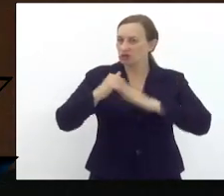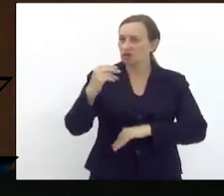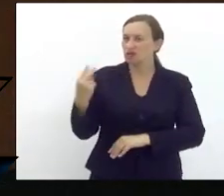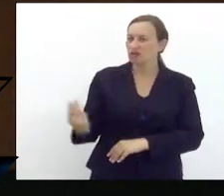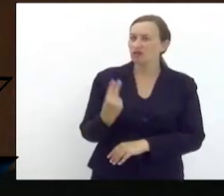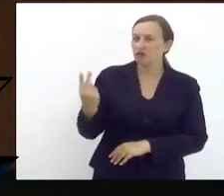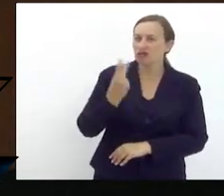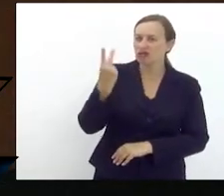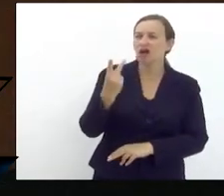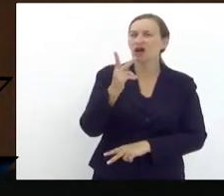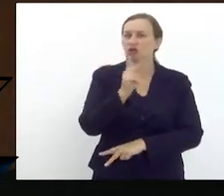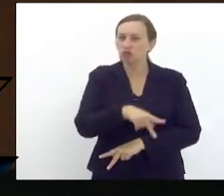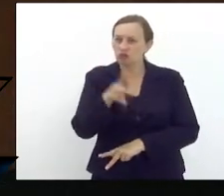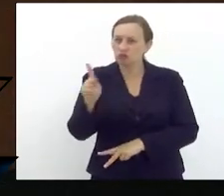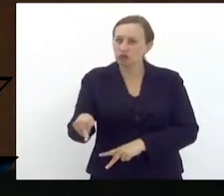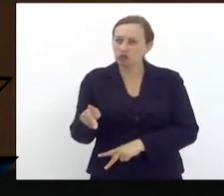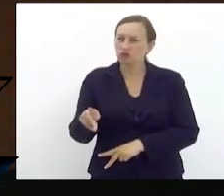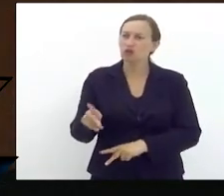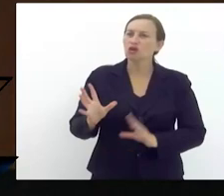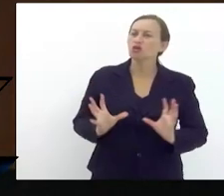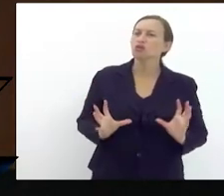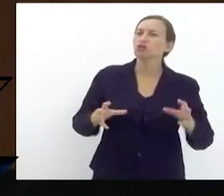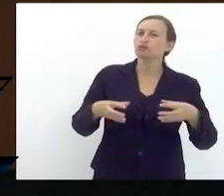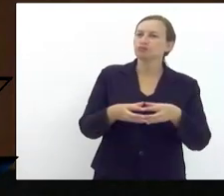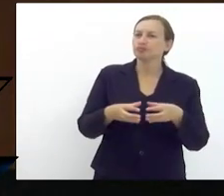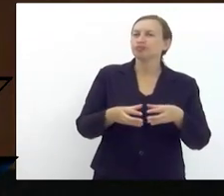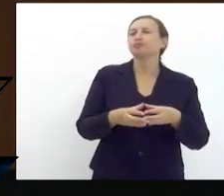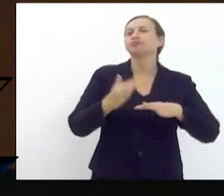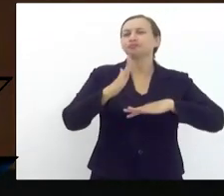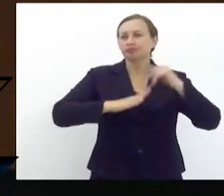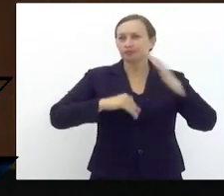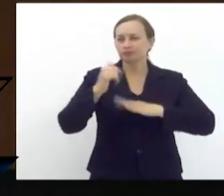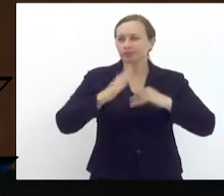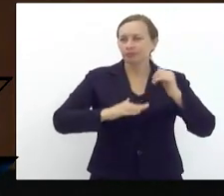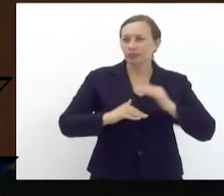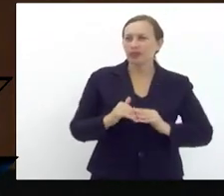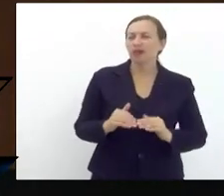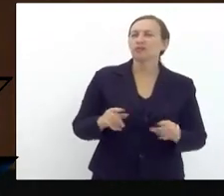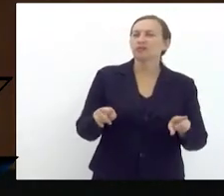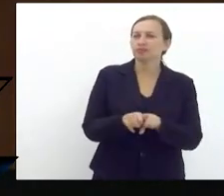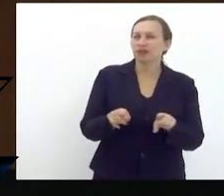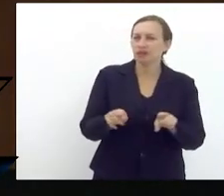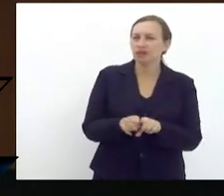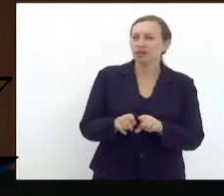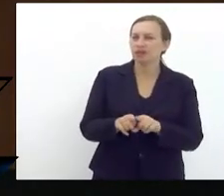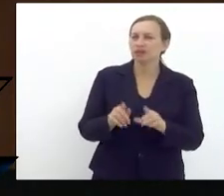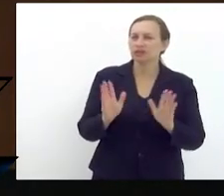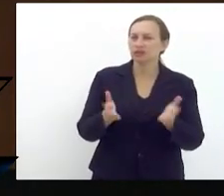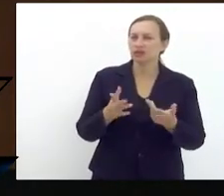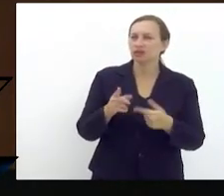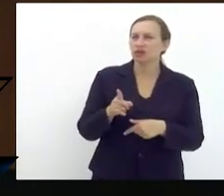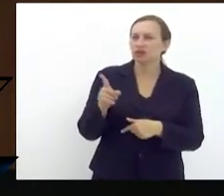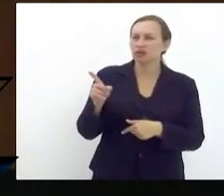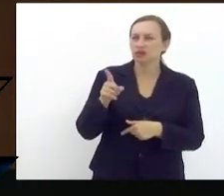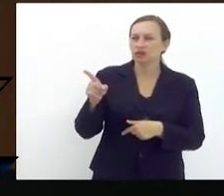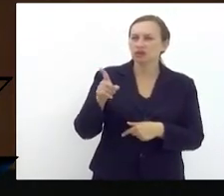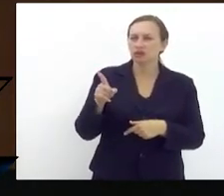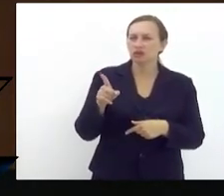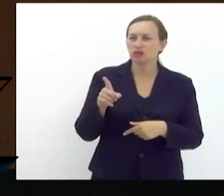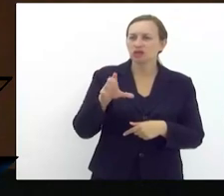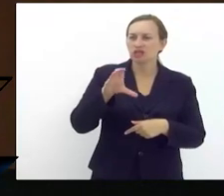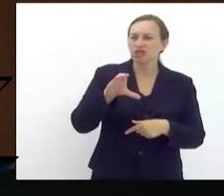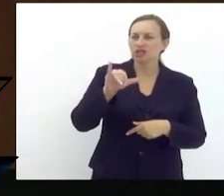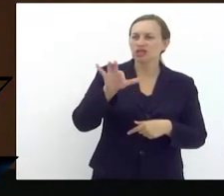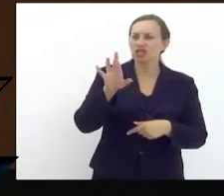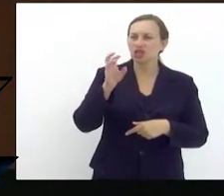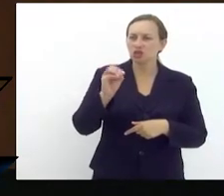do magistério valorizando o conjunto dos profissionais de educação então eles estão em Assembleia agora ali no Circo Voador